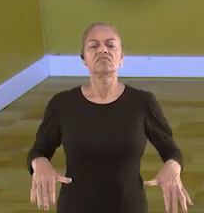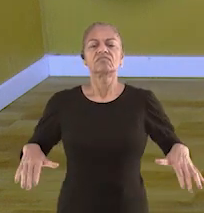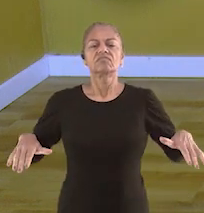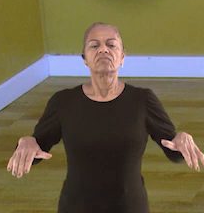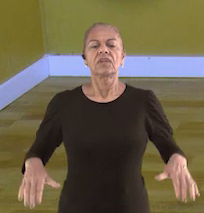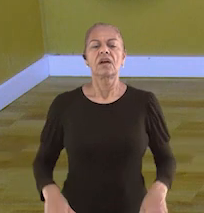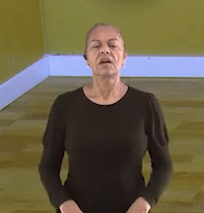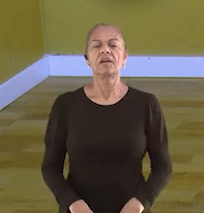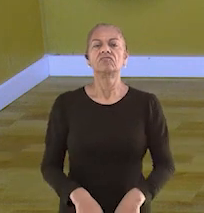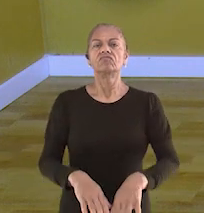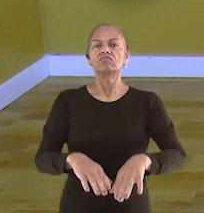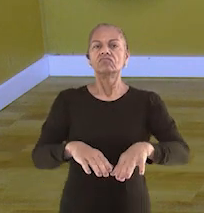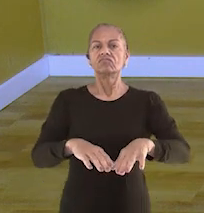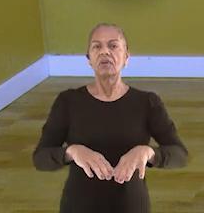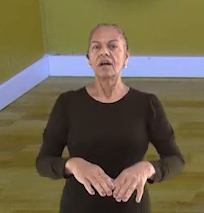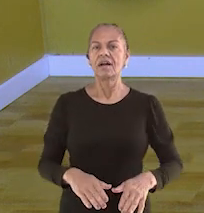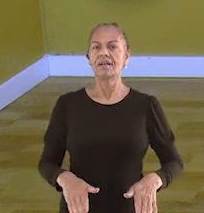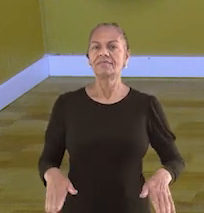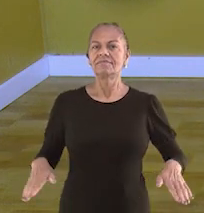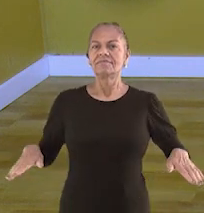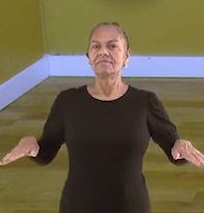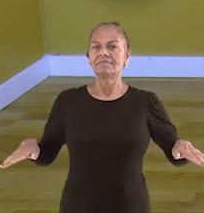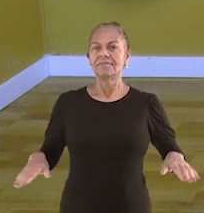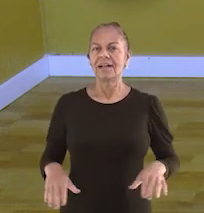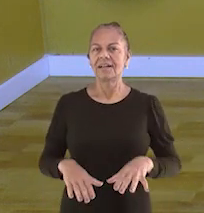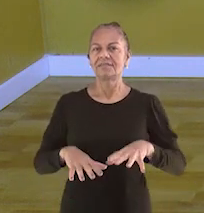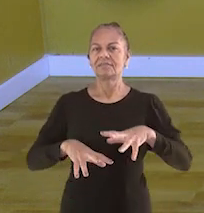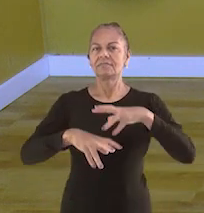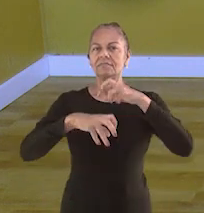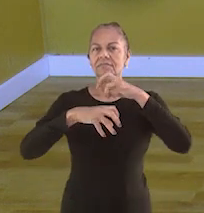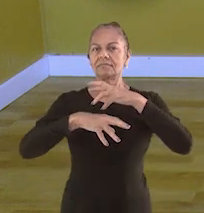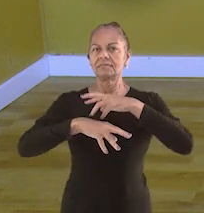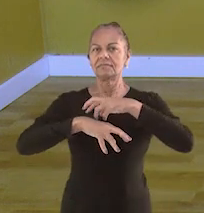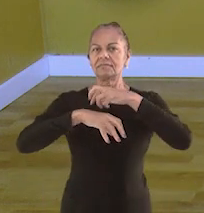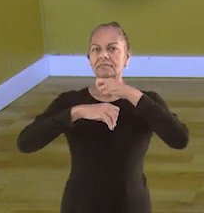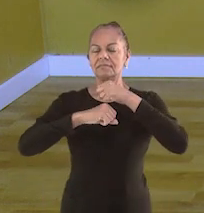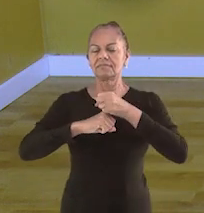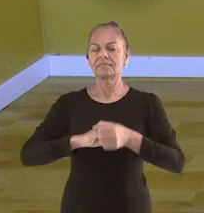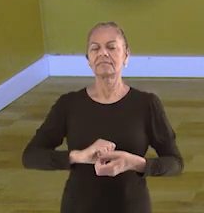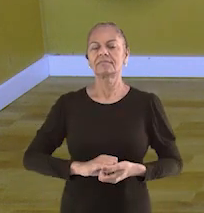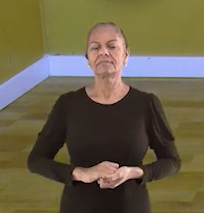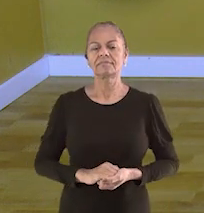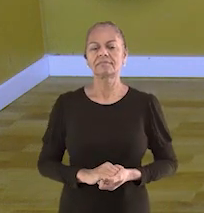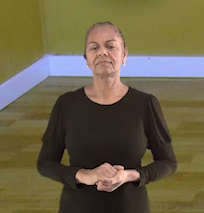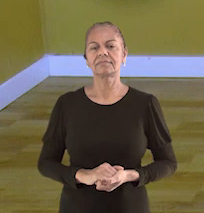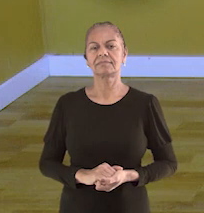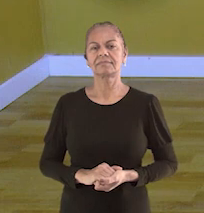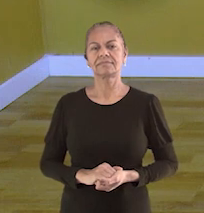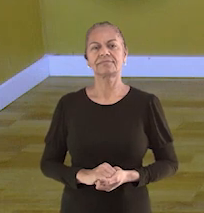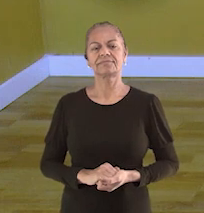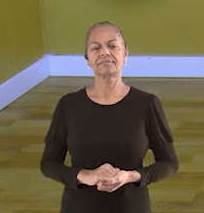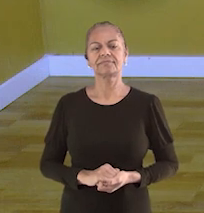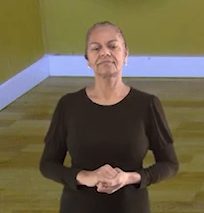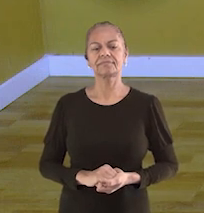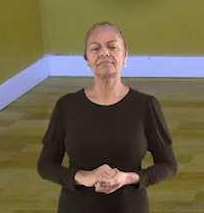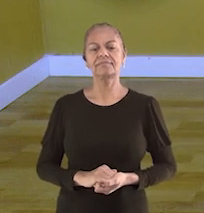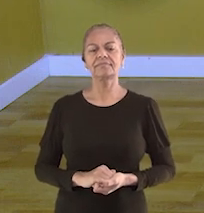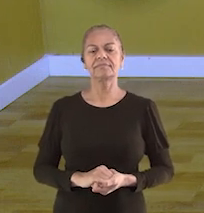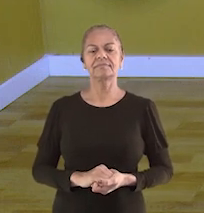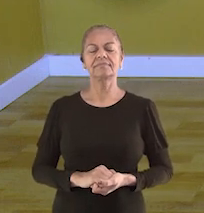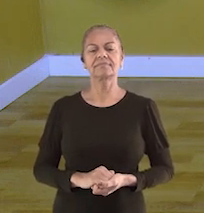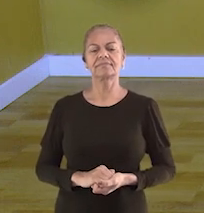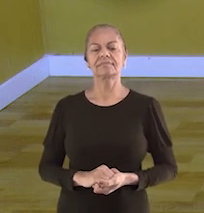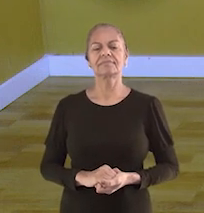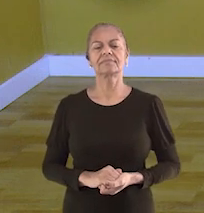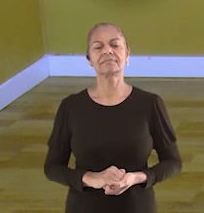lateral, frontal. Lateral, frontal. Beleza? Respira e vamos comigo, hein? Já